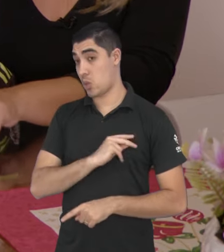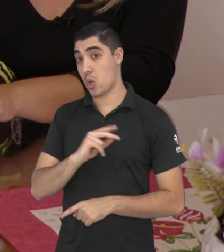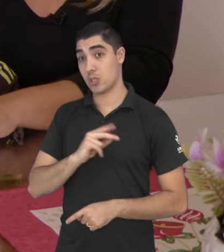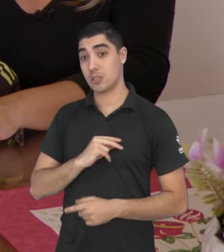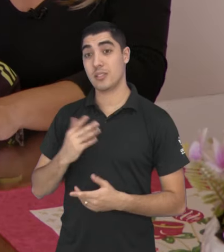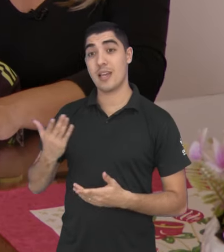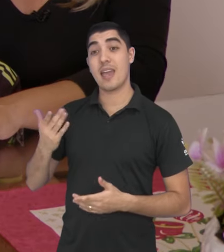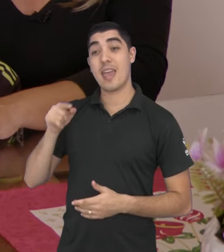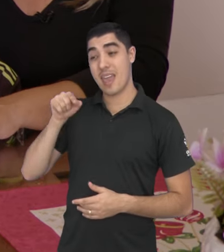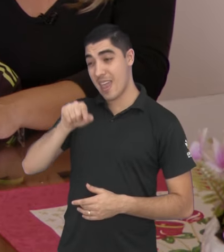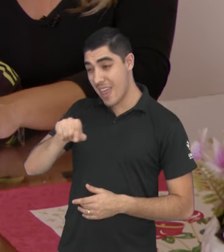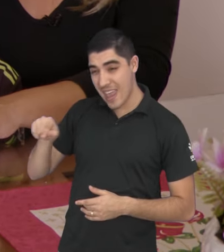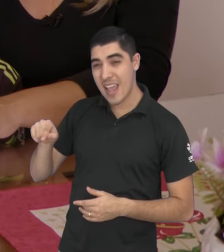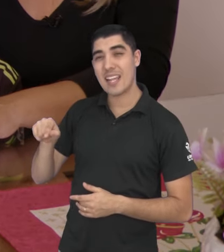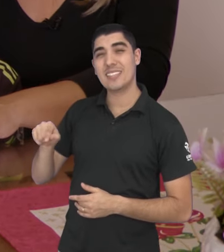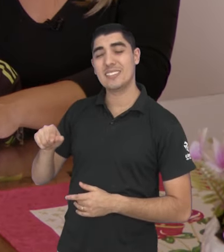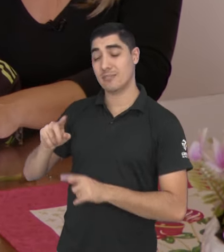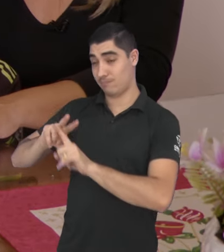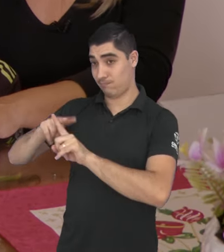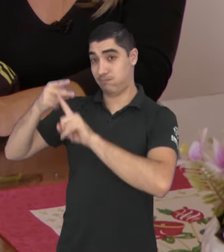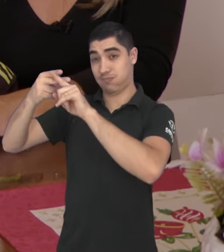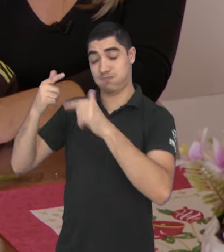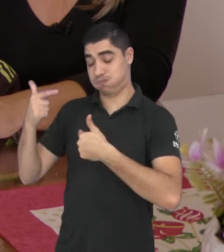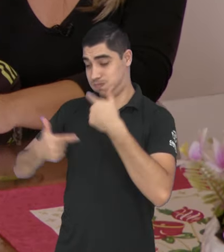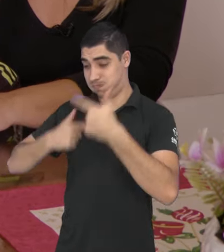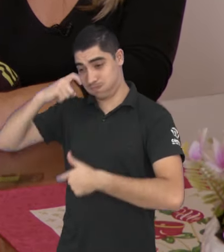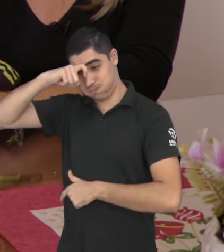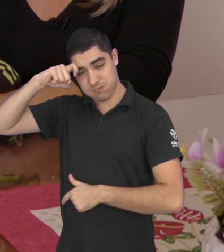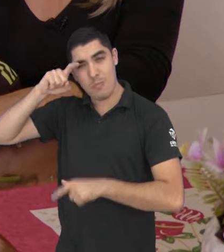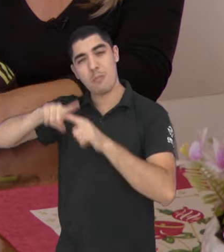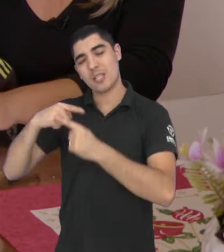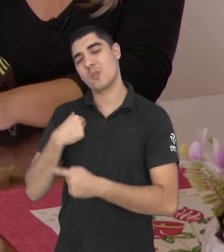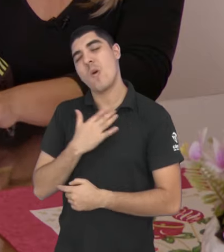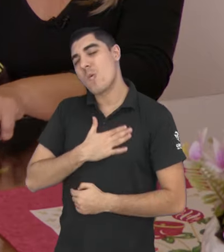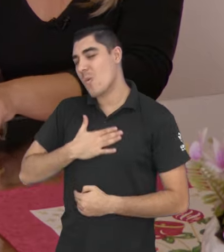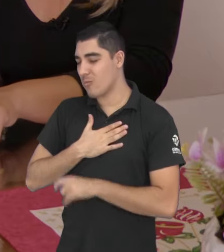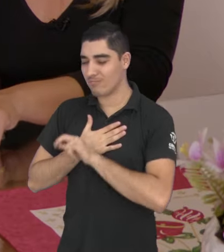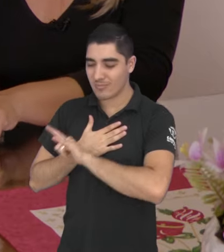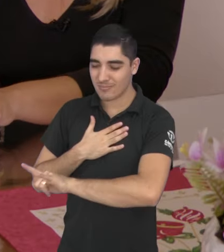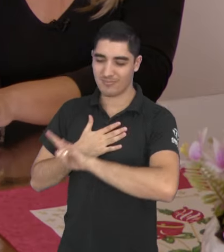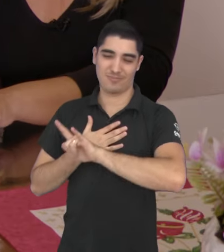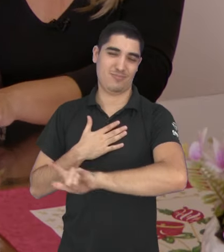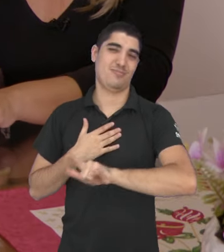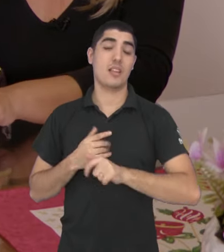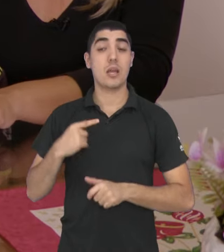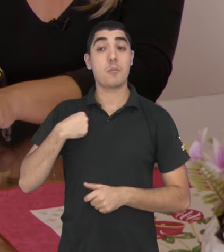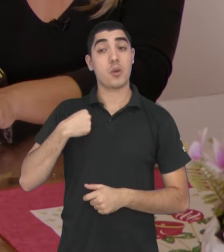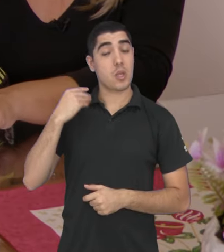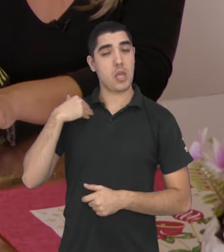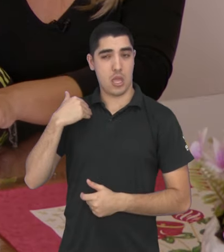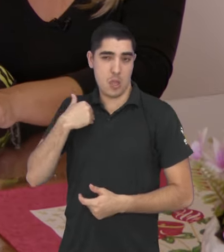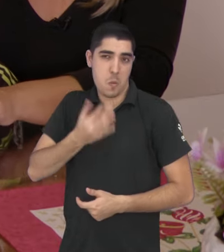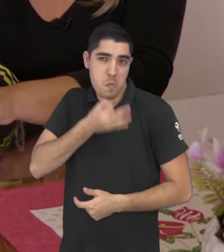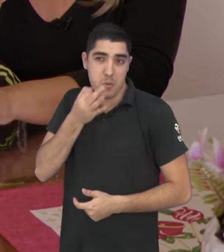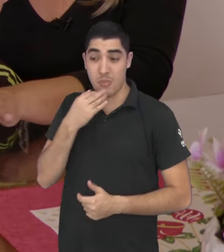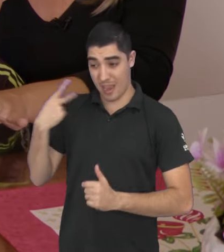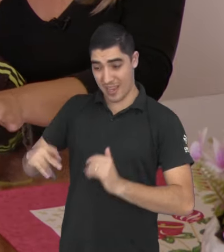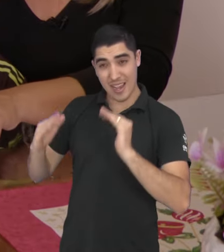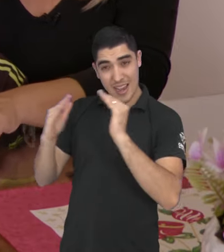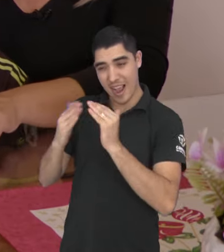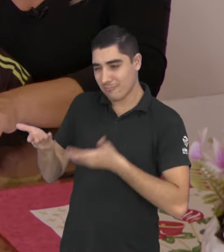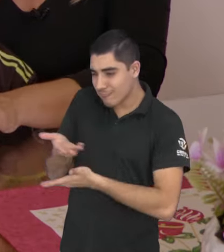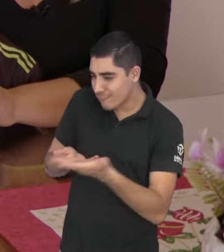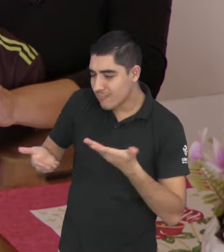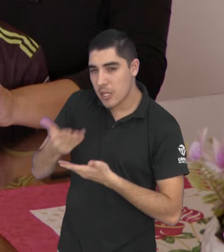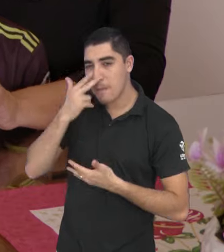hoje, eu ainda queria eles. Não tem jeito. É, assim, foi ótimo, assim. Eu acredito que pra harmonia da nossa casa, eles